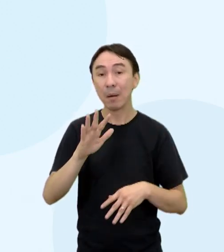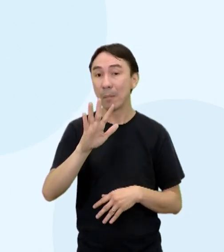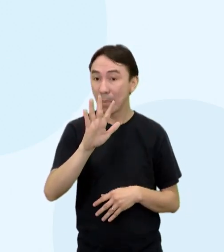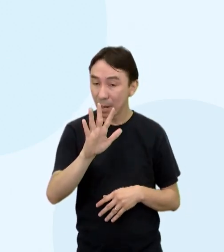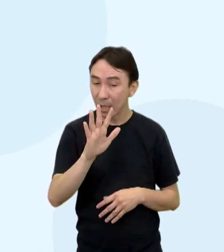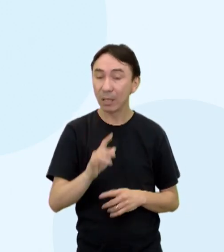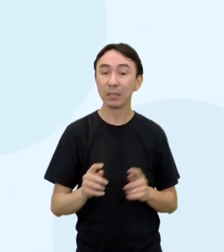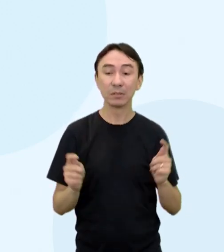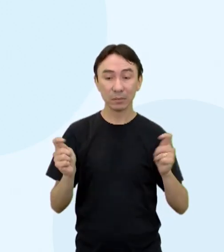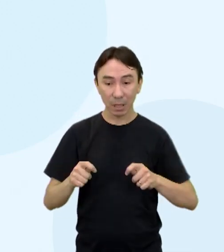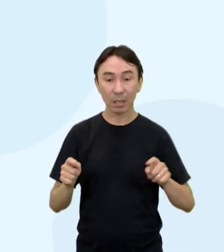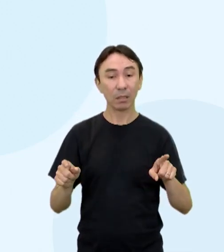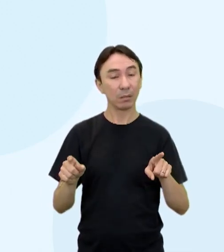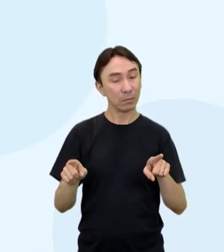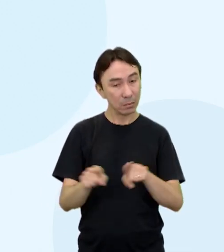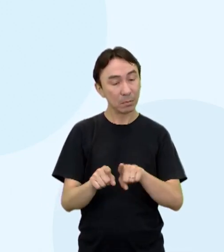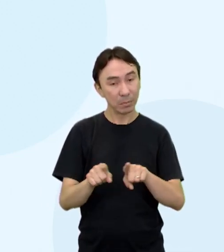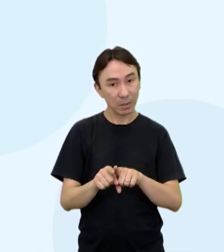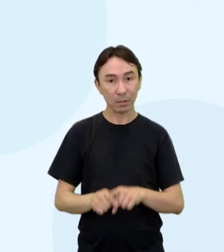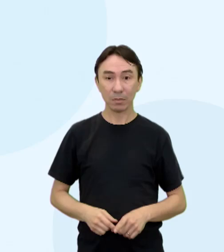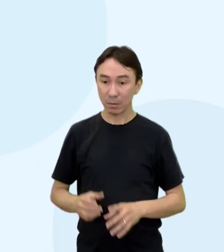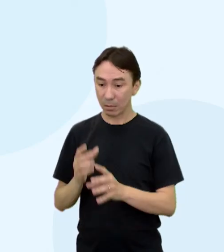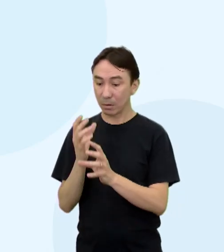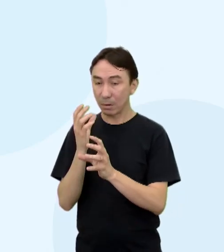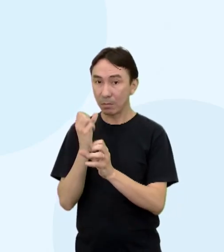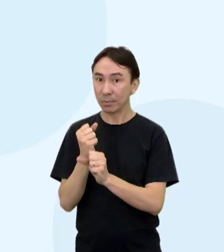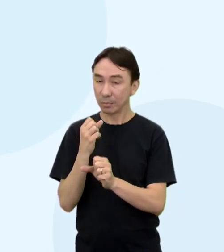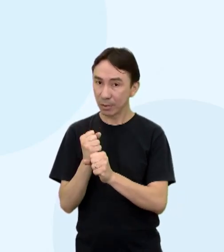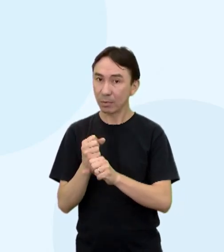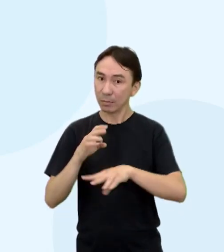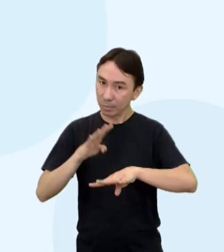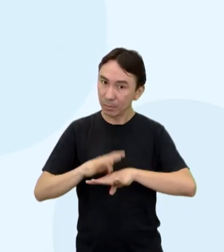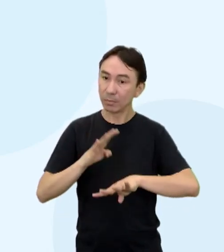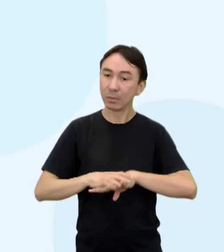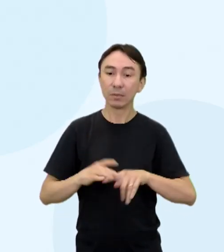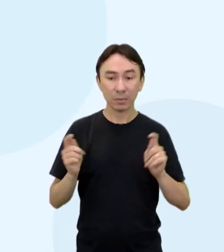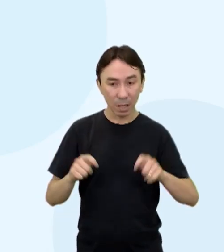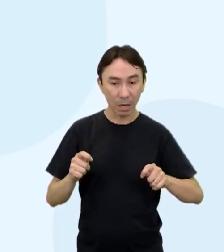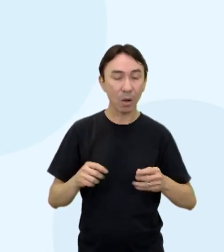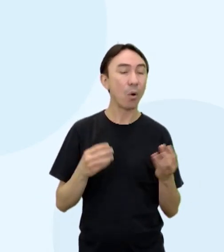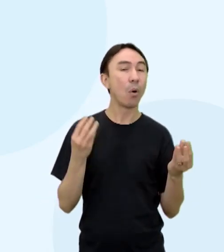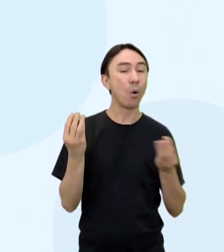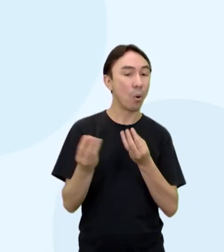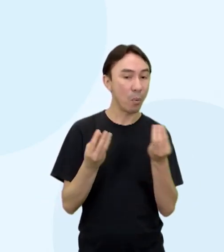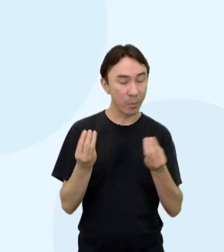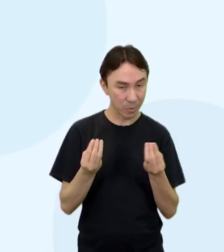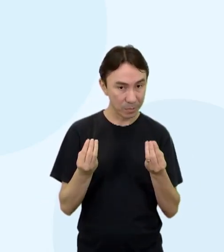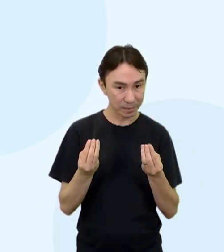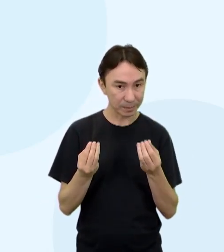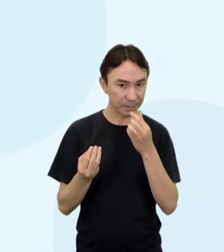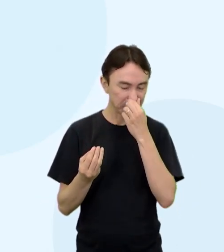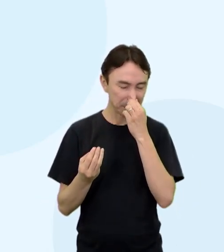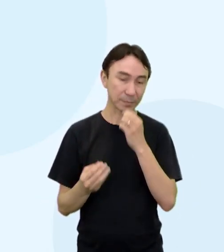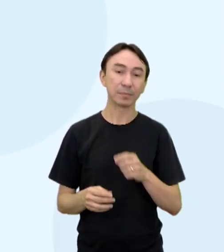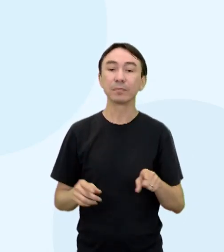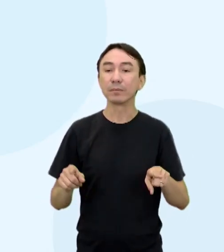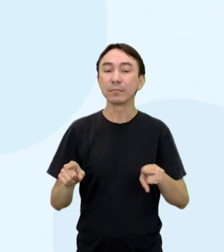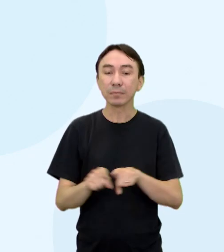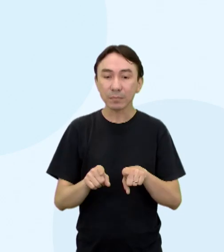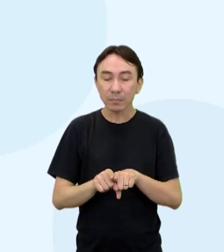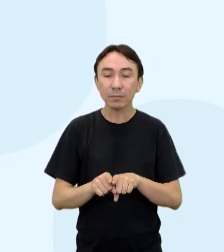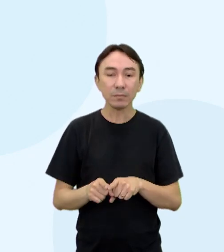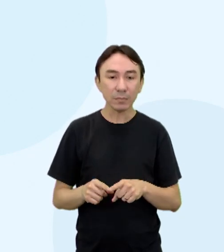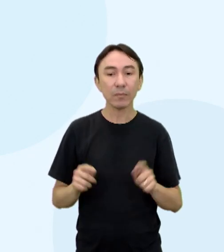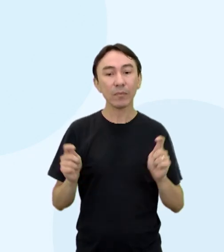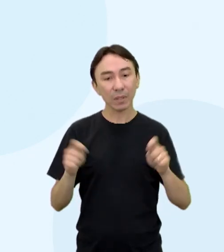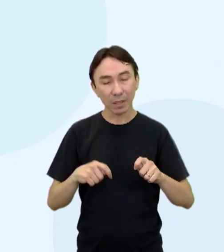Osmar, de uma forma matemática também. Que legal. Né? Como é que a gente faria isso? Olha lá. Também podemos apresentar esse resultado por